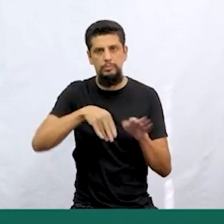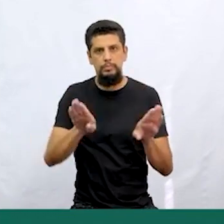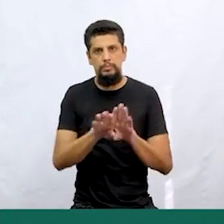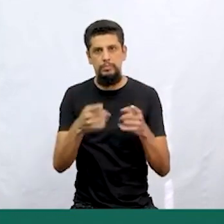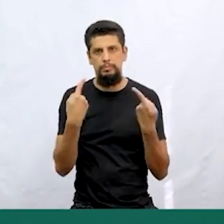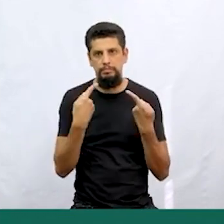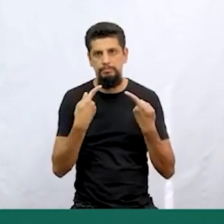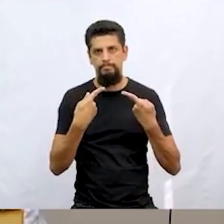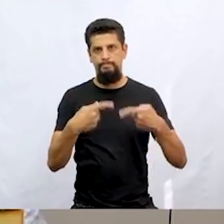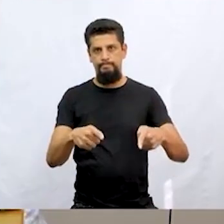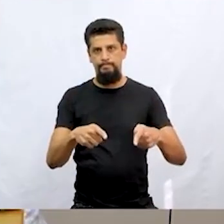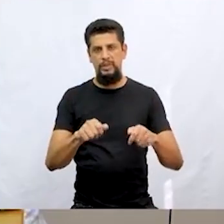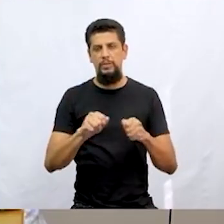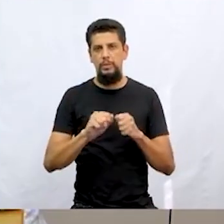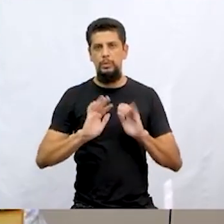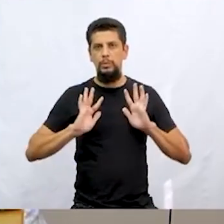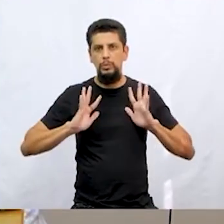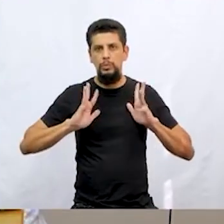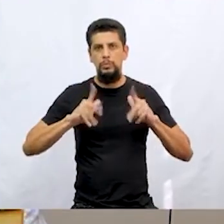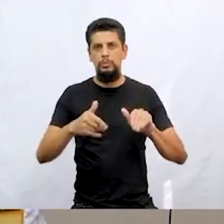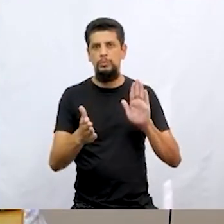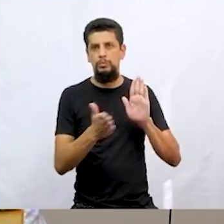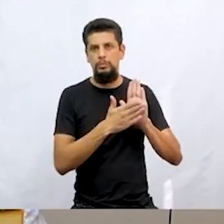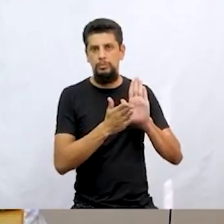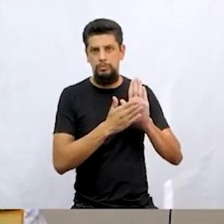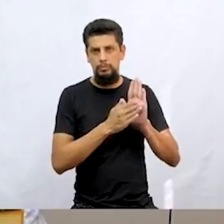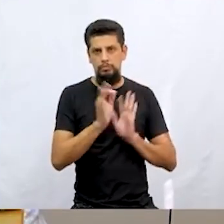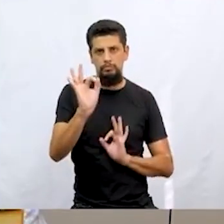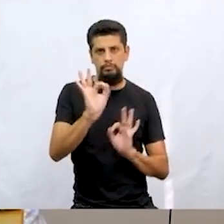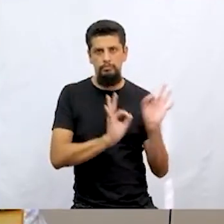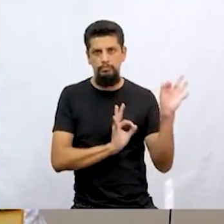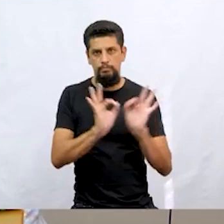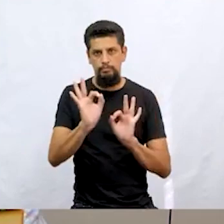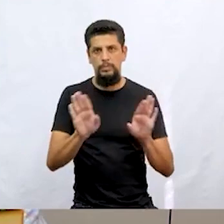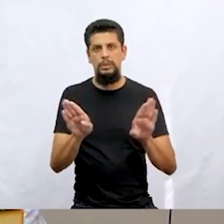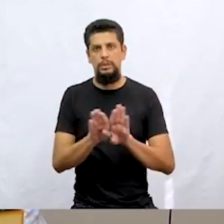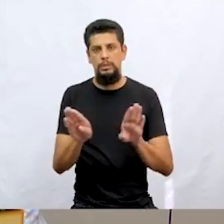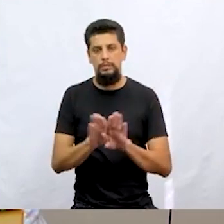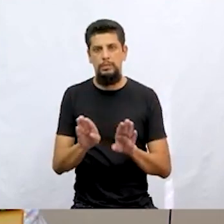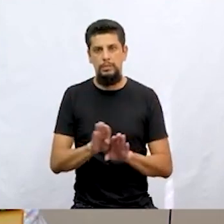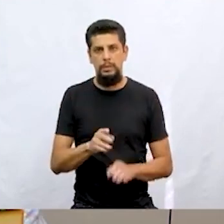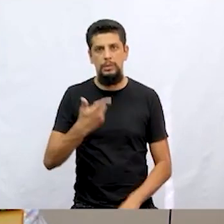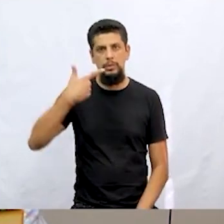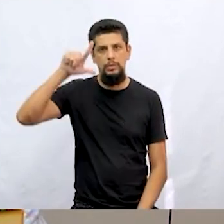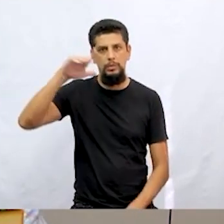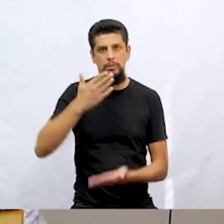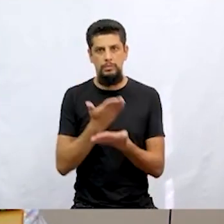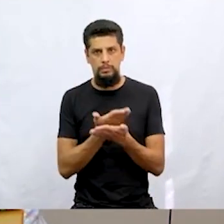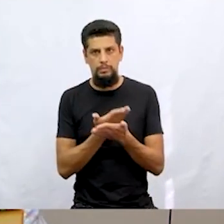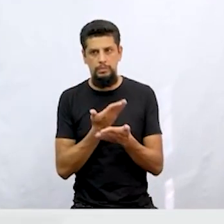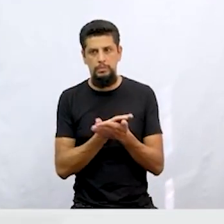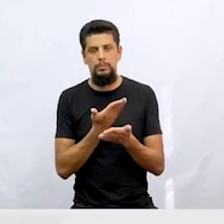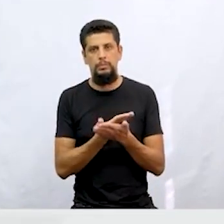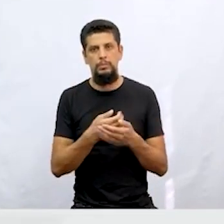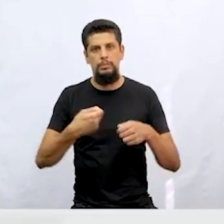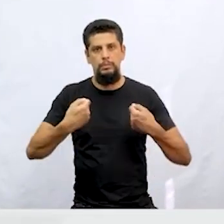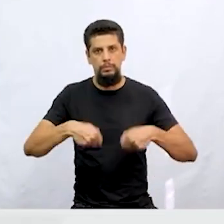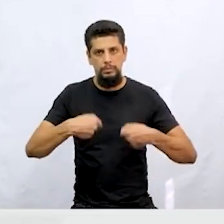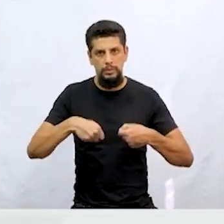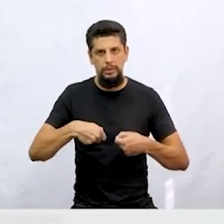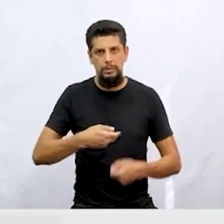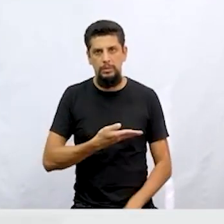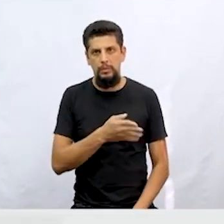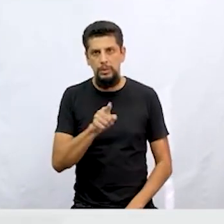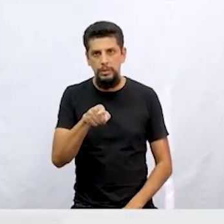os desafios? Fizemos tudo o que havíamos planejado. E mais uma coisa, para a nossa próxima aula, nós vamos precisar